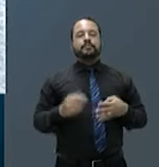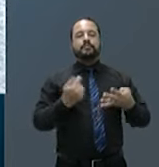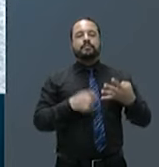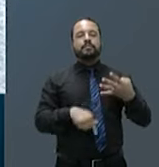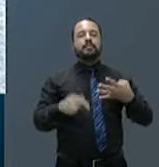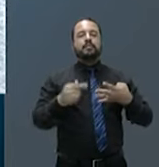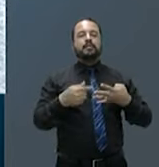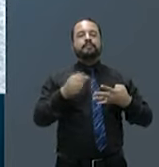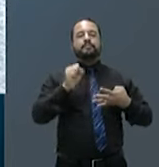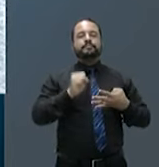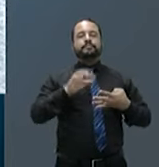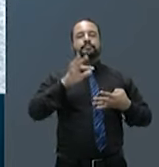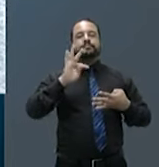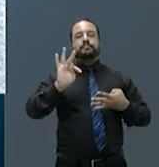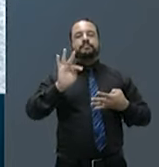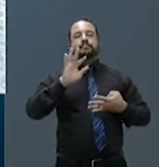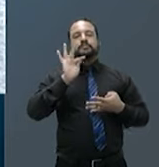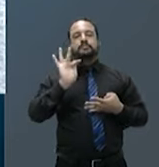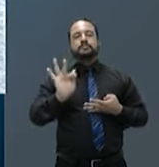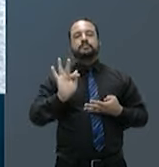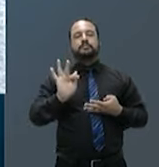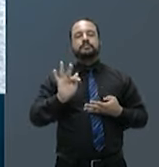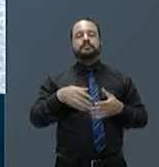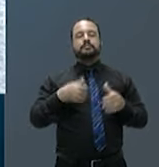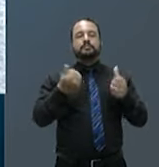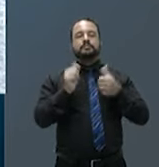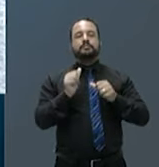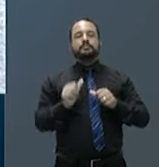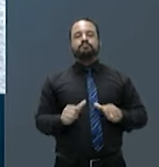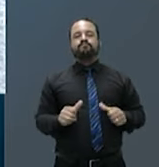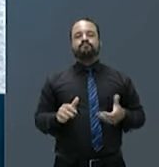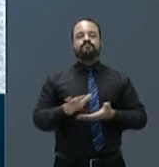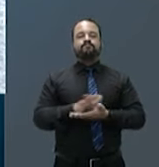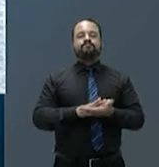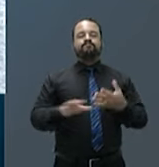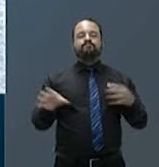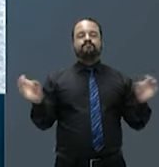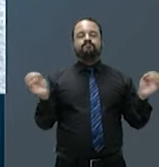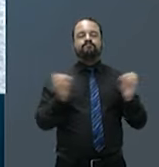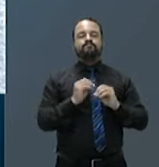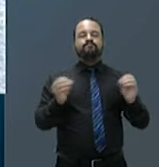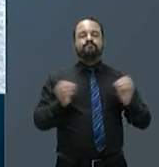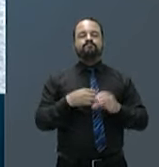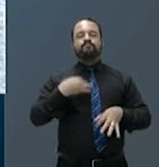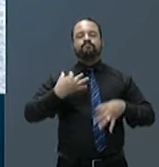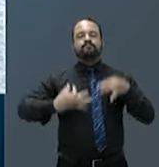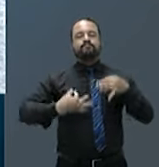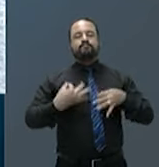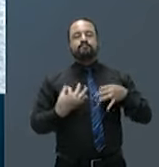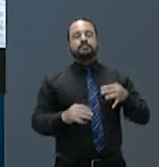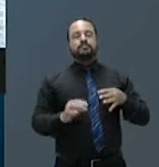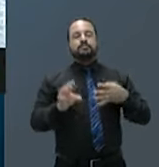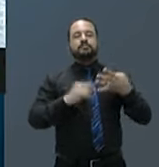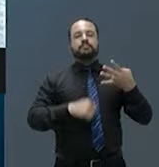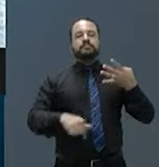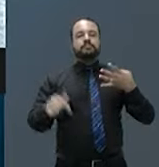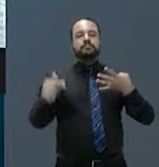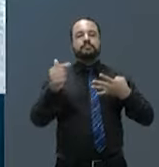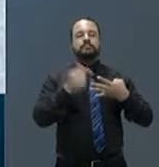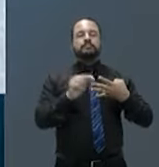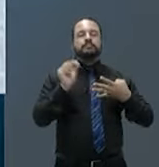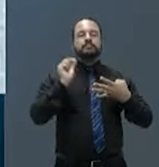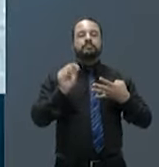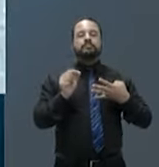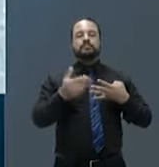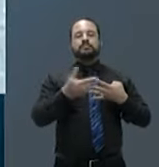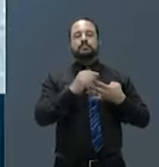STF, sem verificação do acerto ou do desacerto do juiz de conformidade indicado pela Corte Suprema, que nós não